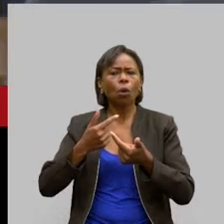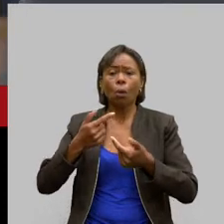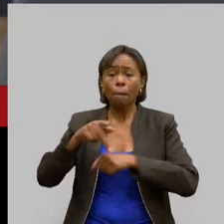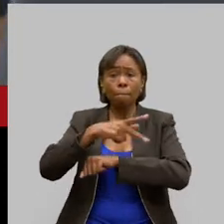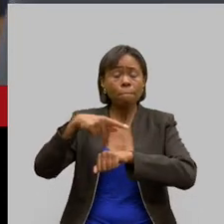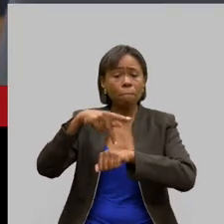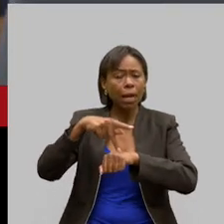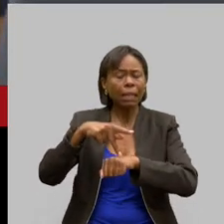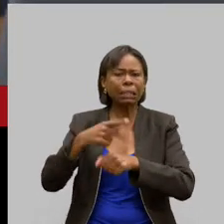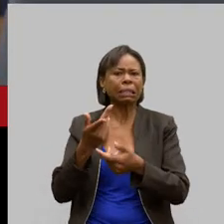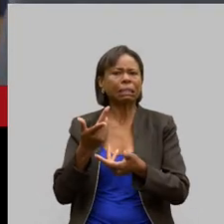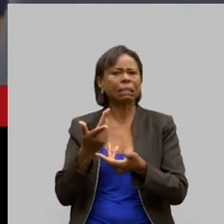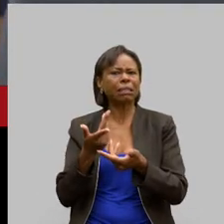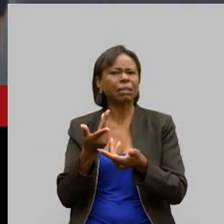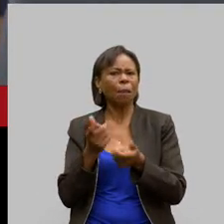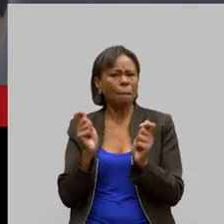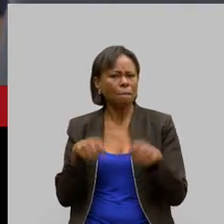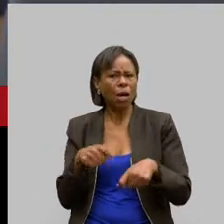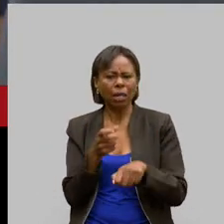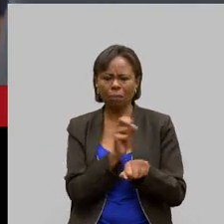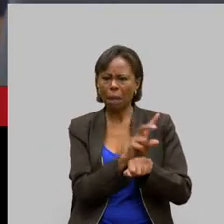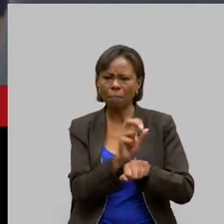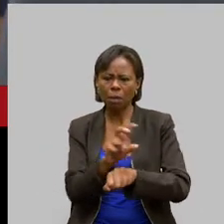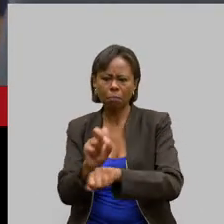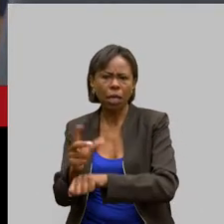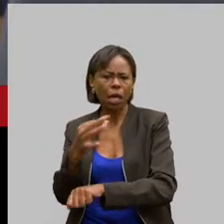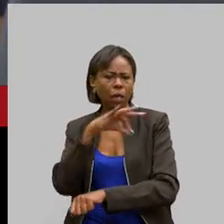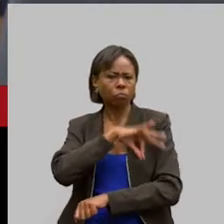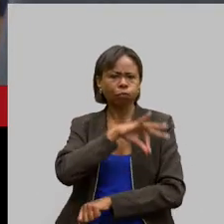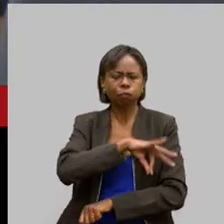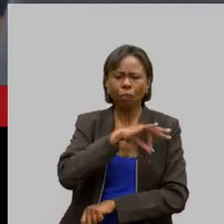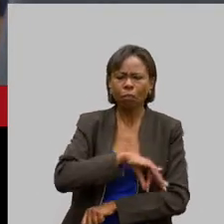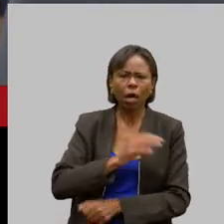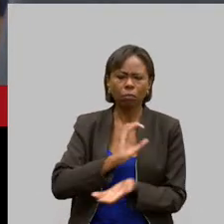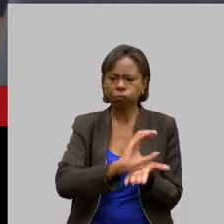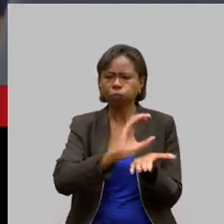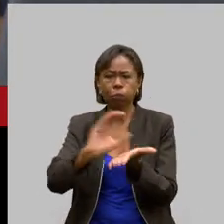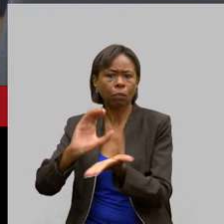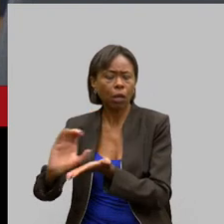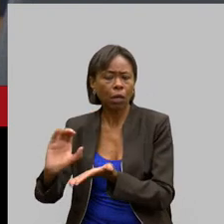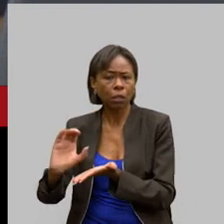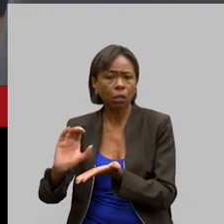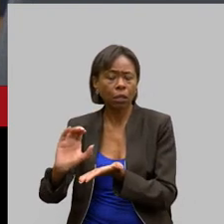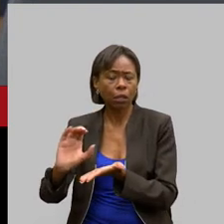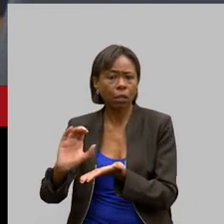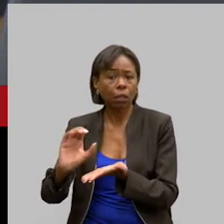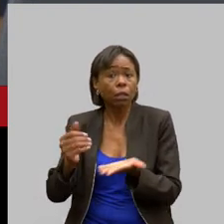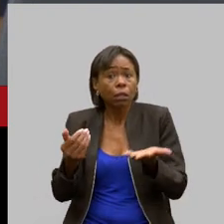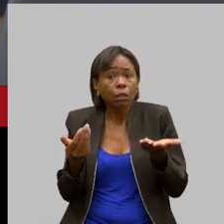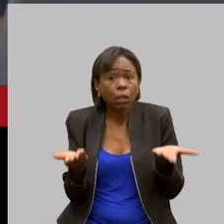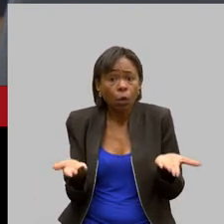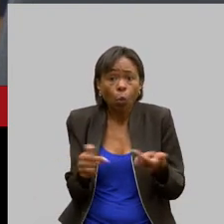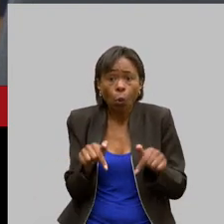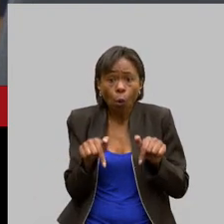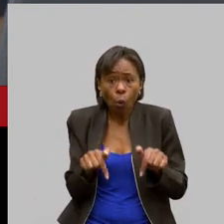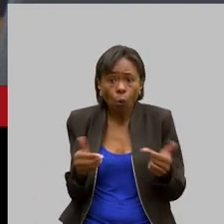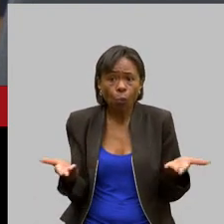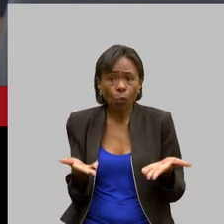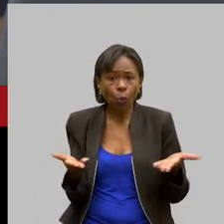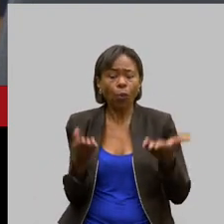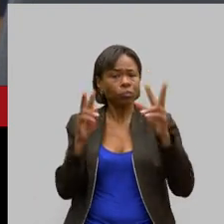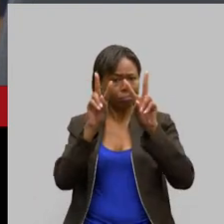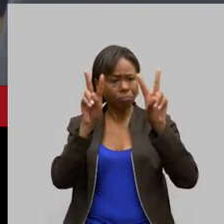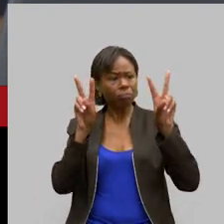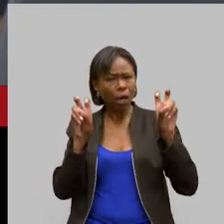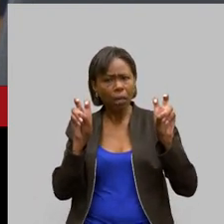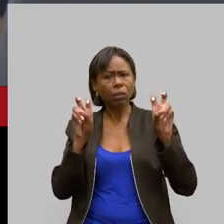produtividade que possa gerar emprego renda distribuir renda para as pessoas Então esta pauta né de gente encontrar